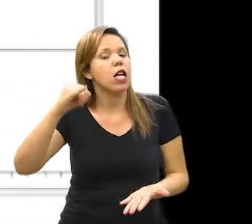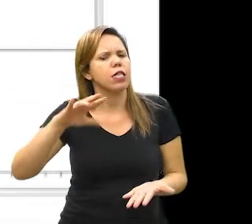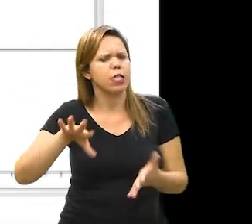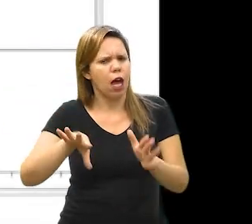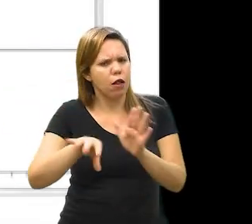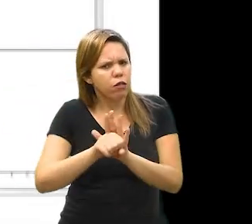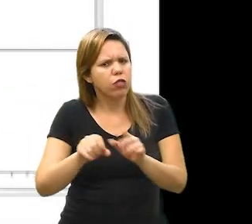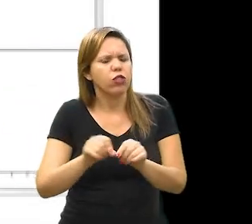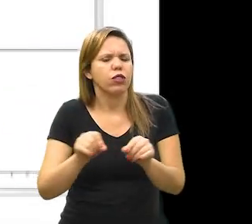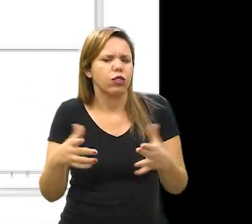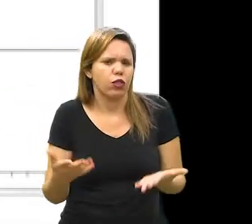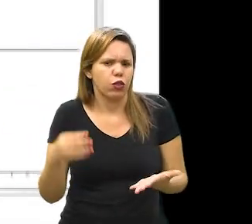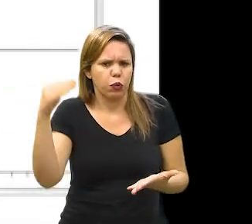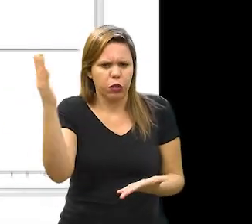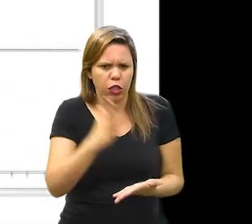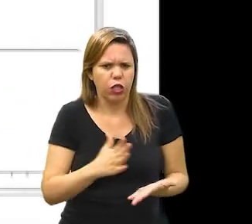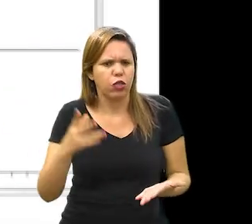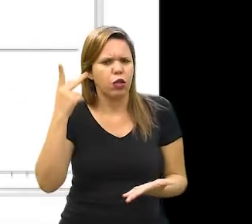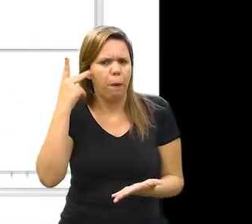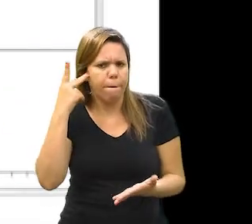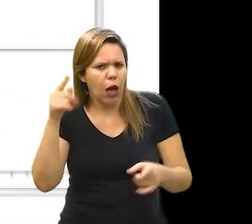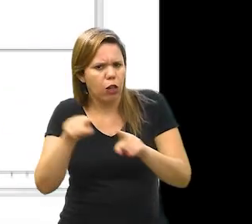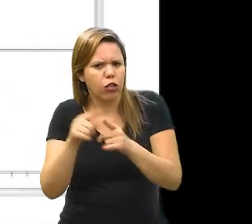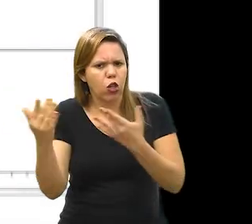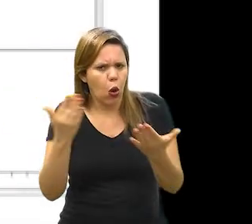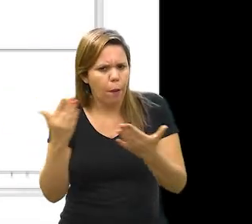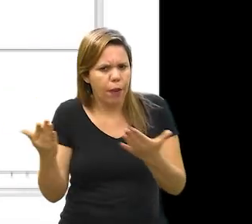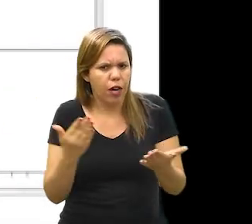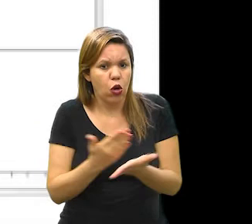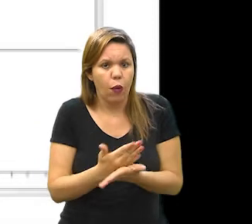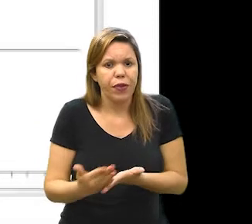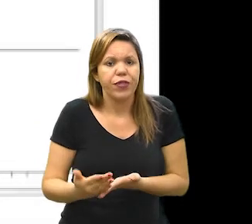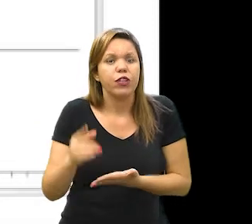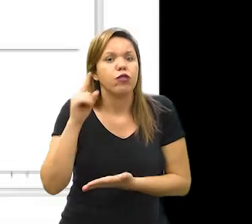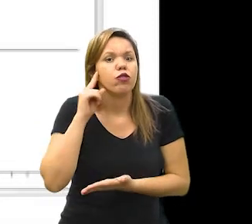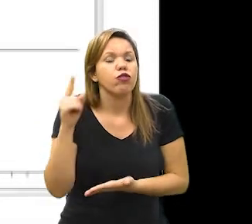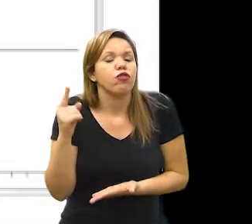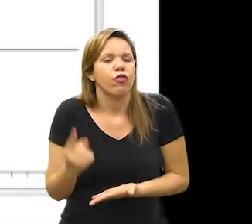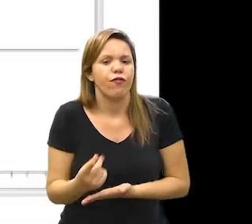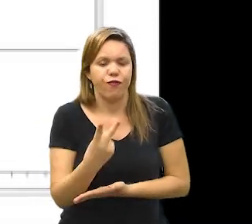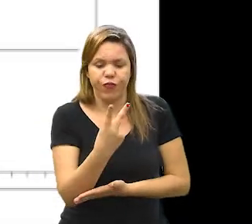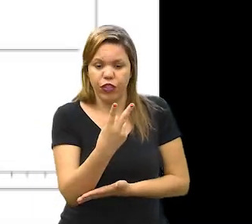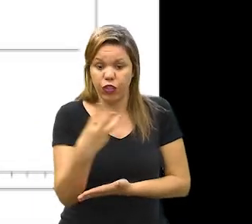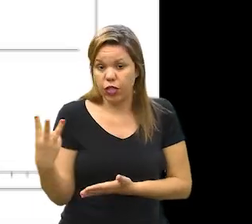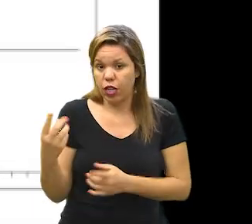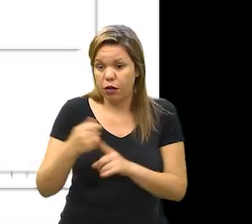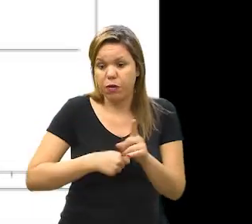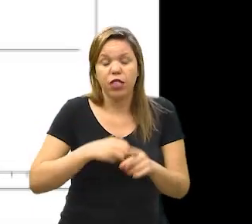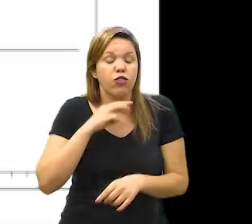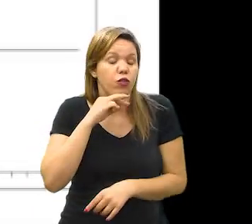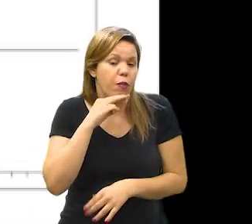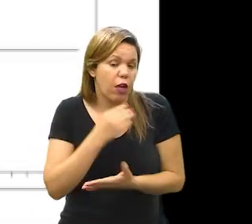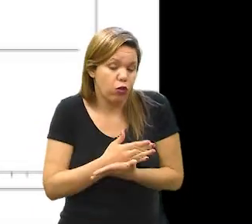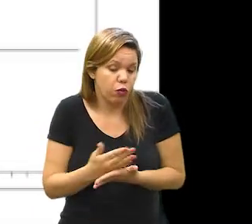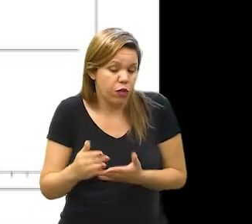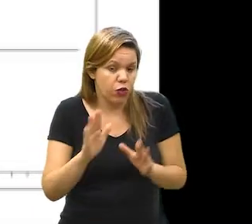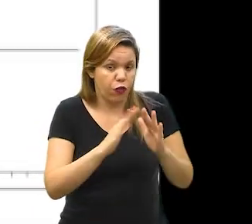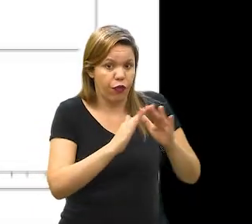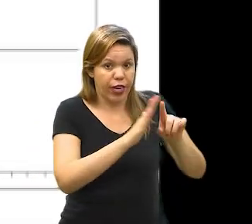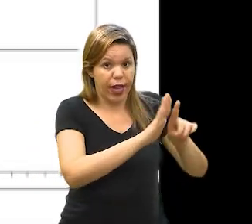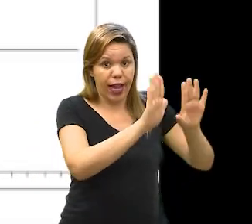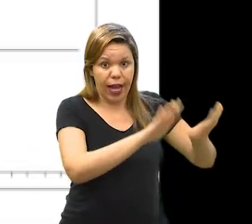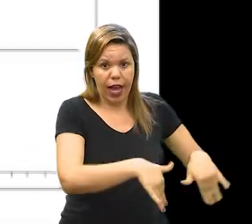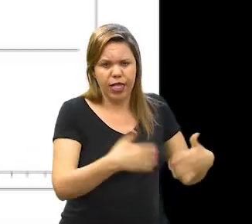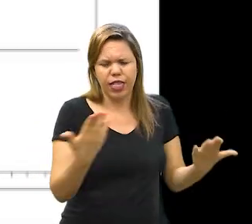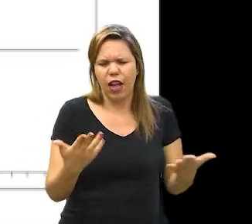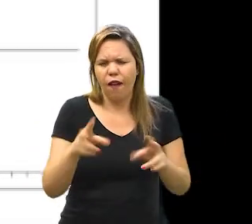tinha 40% dos casos do Brasil todo, ele iniciou a quarentena nesse dia aqui, dia 23 de março. E